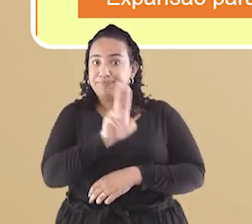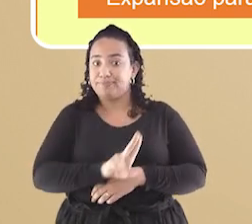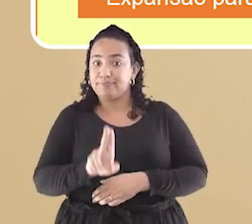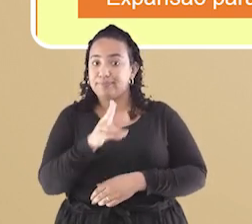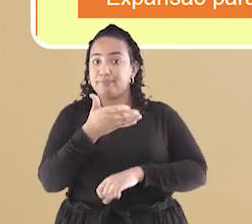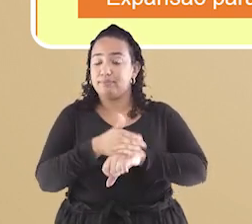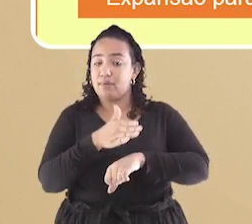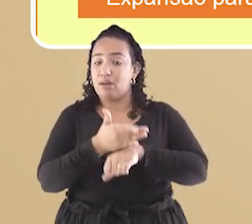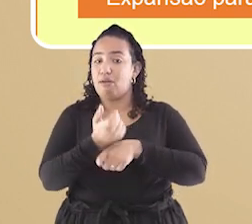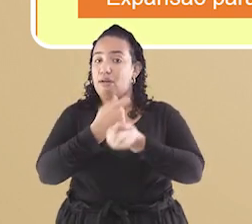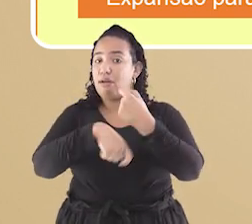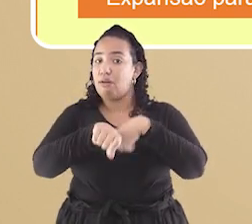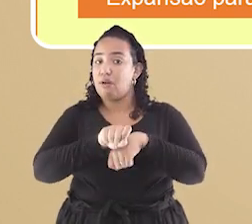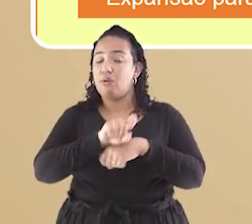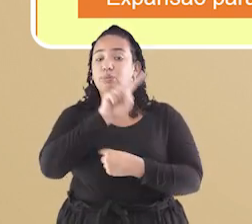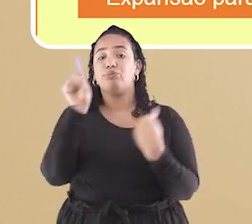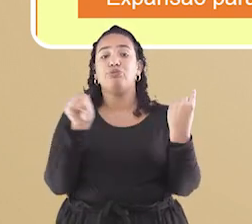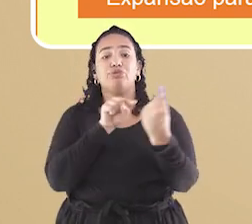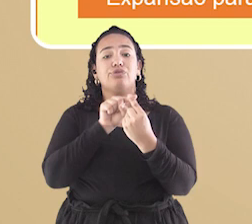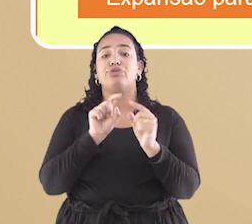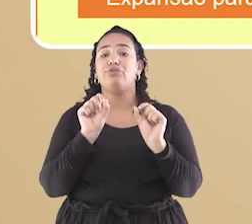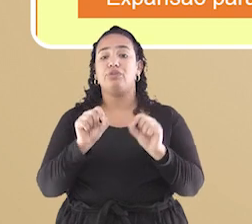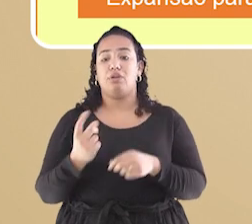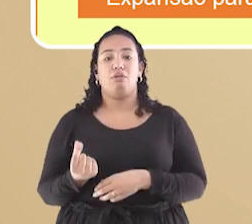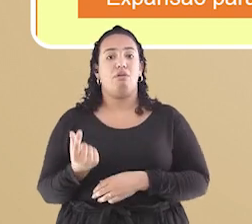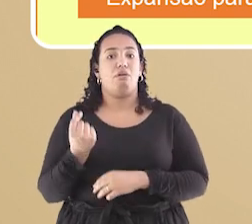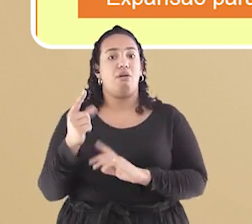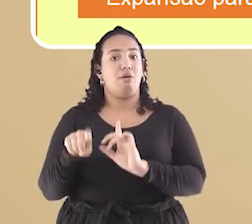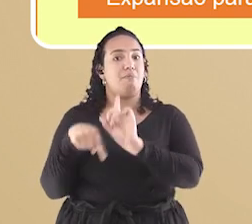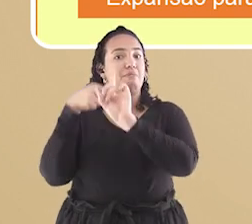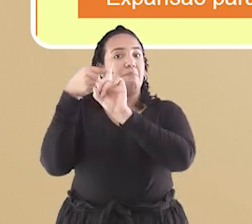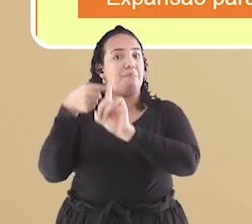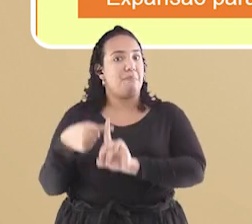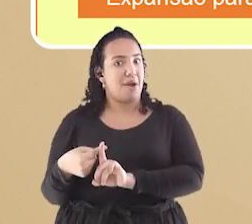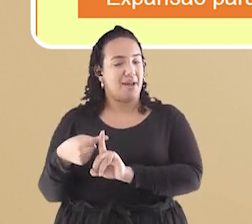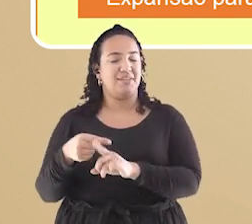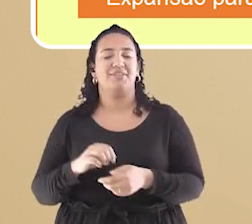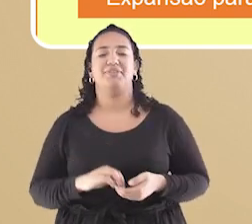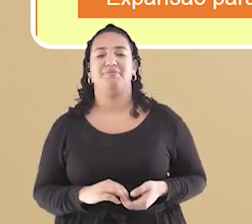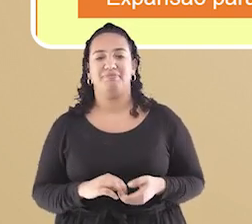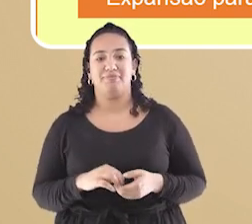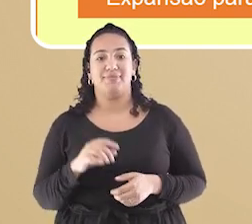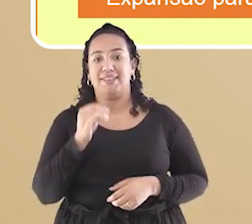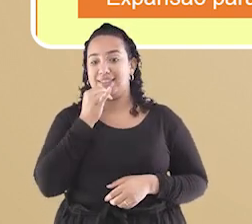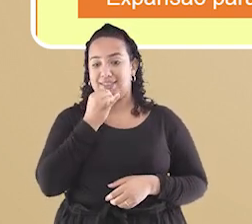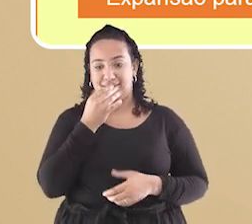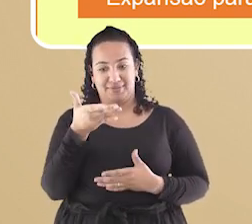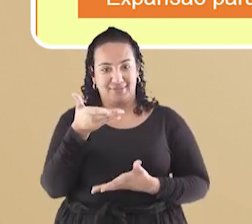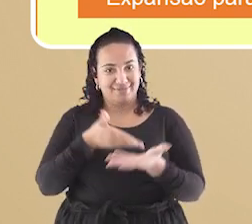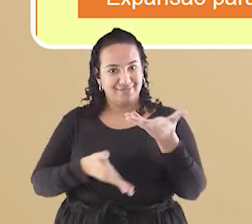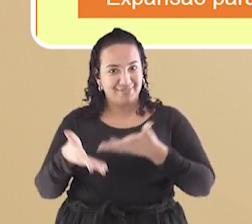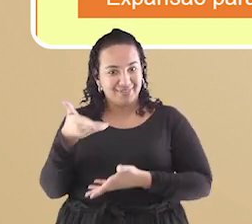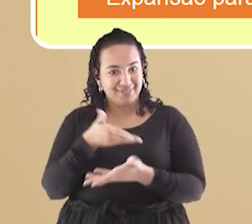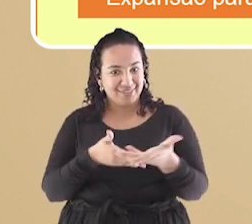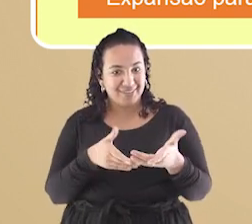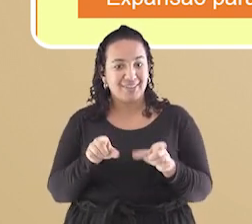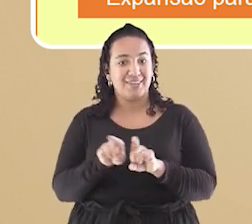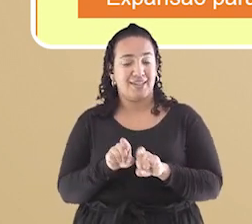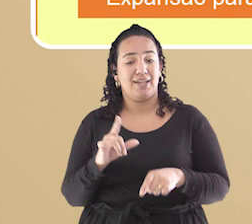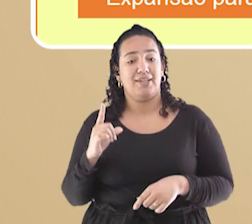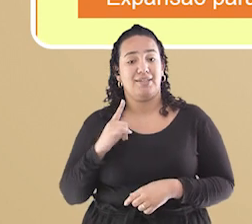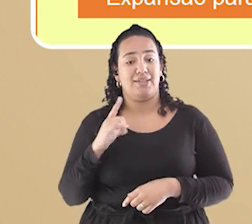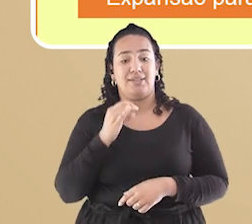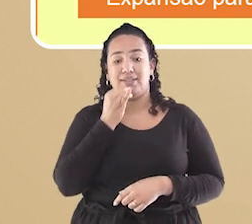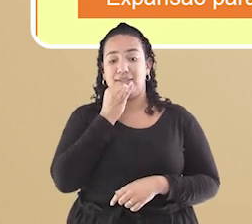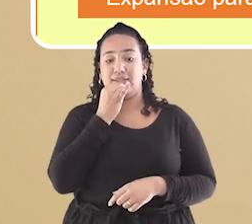práticas econômicas que visavam o acúmulo de riquezas, como mercantilismo. E dentre essas práticas mercantilistas, podemos